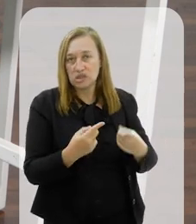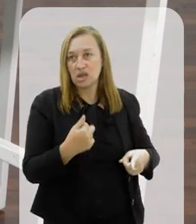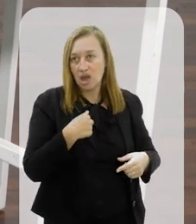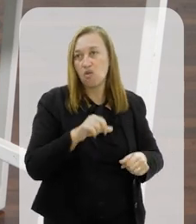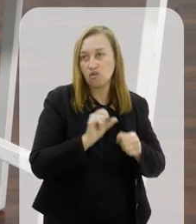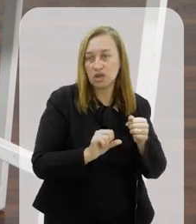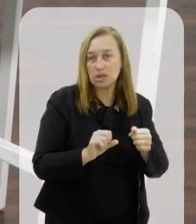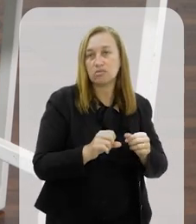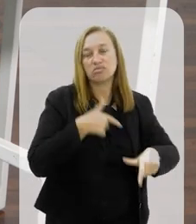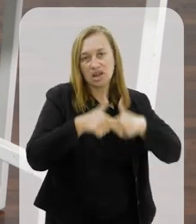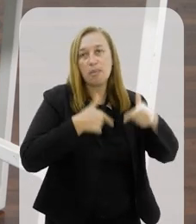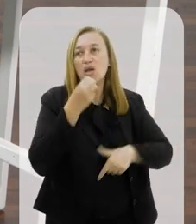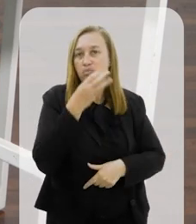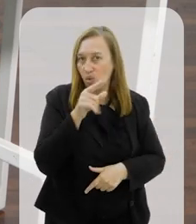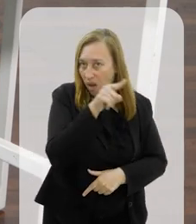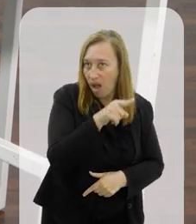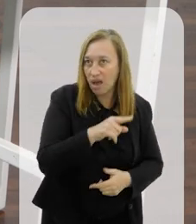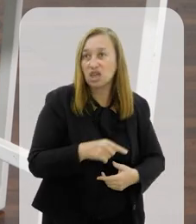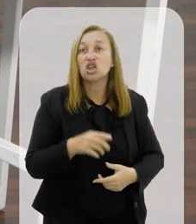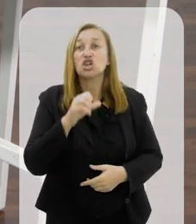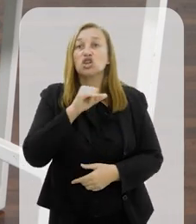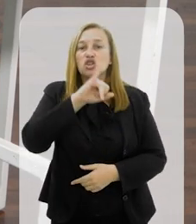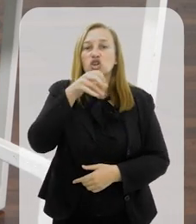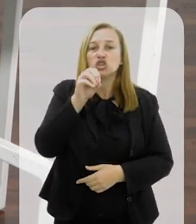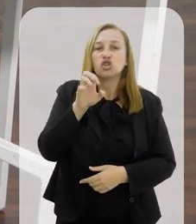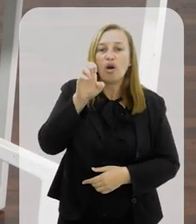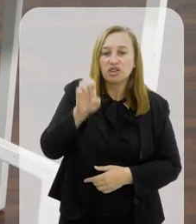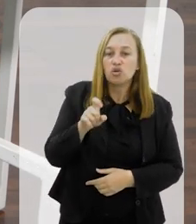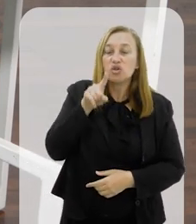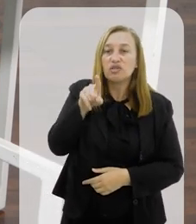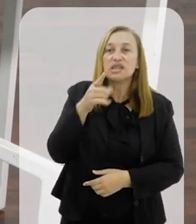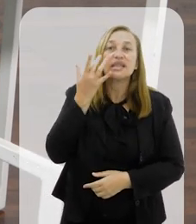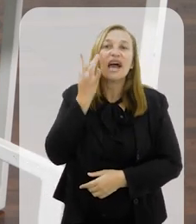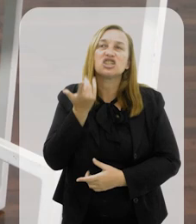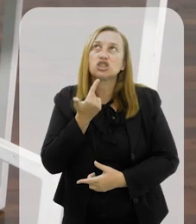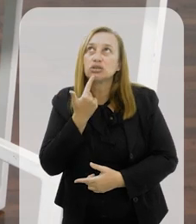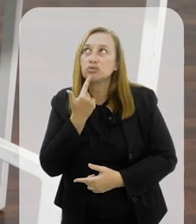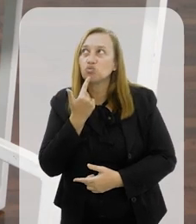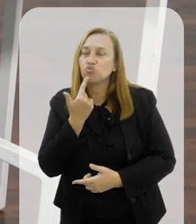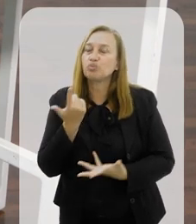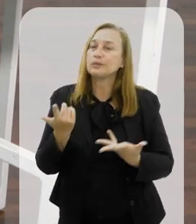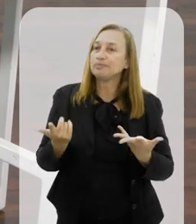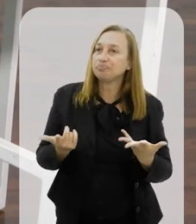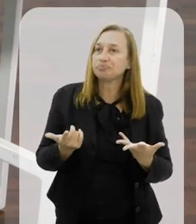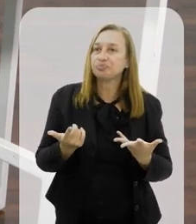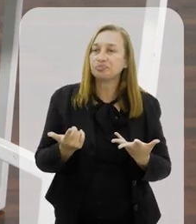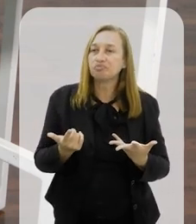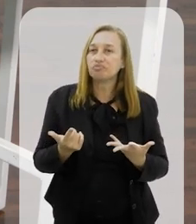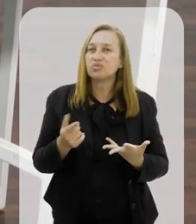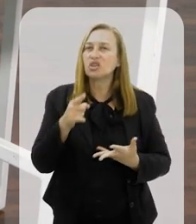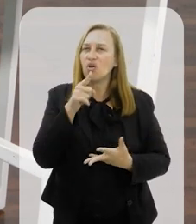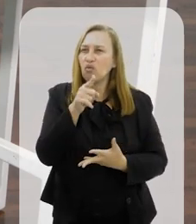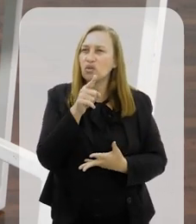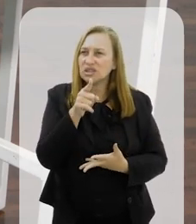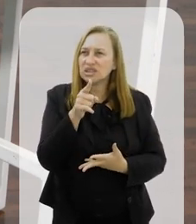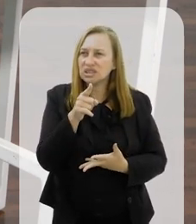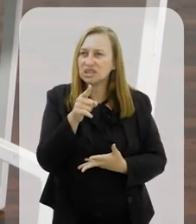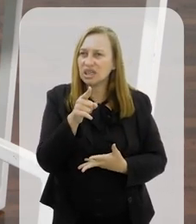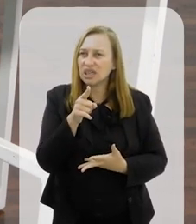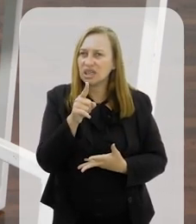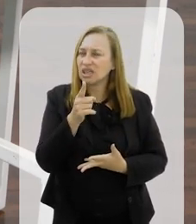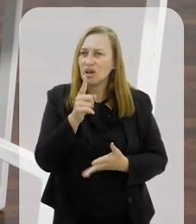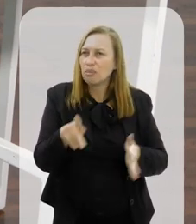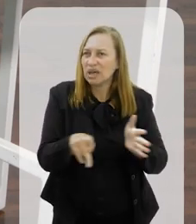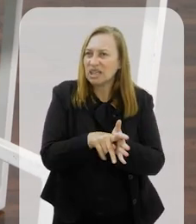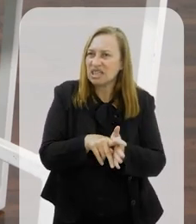desenvolver um trabalho bem interessante lá ô Jor fala um pouco o que que você tá achando eh da você não é mais